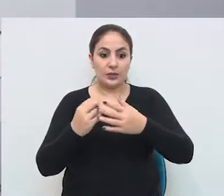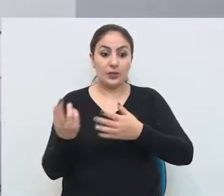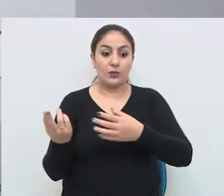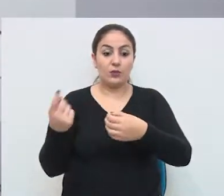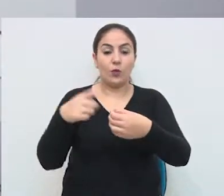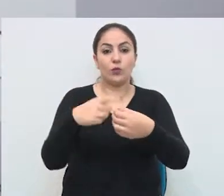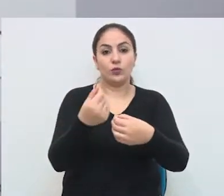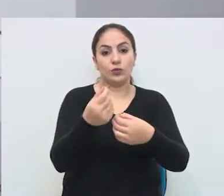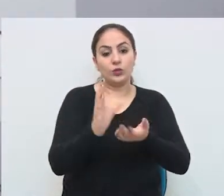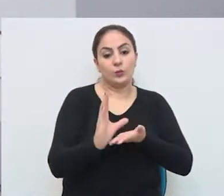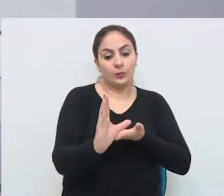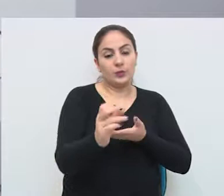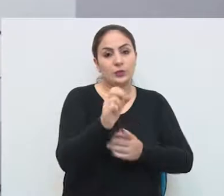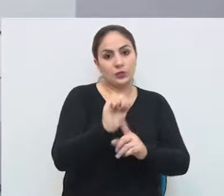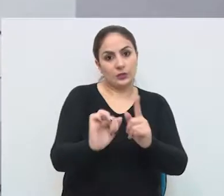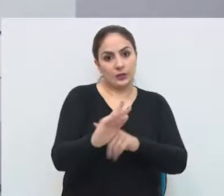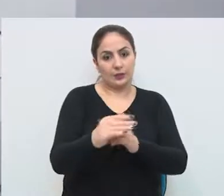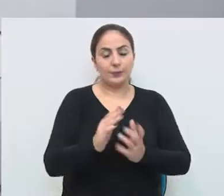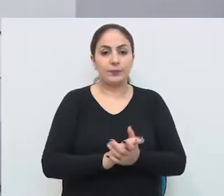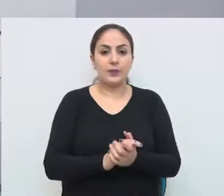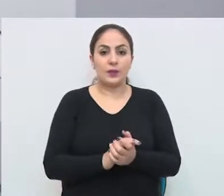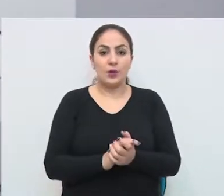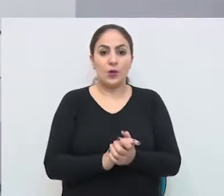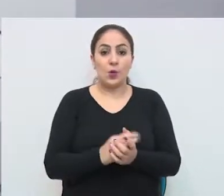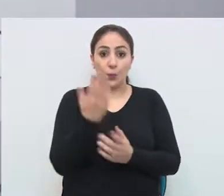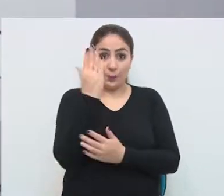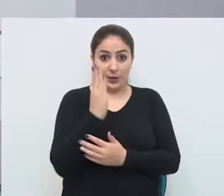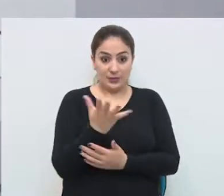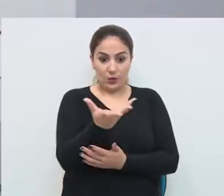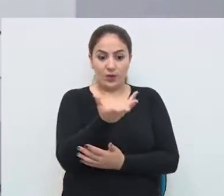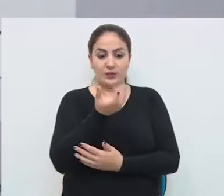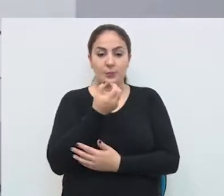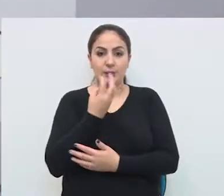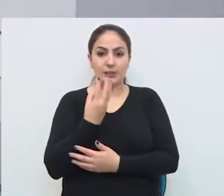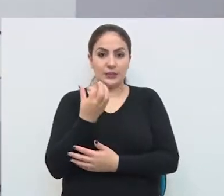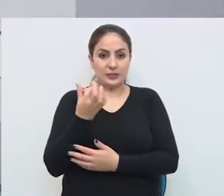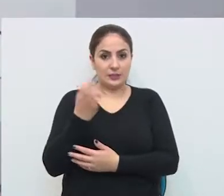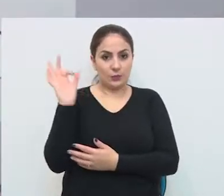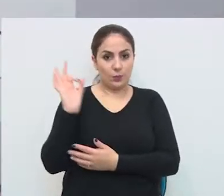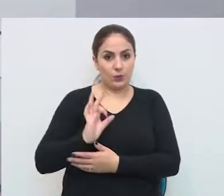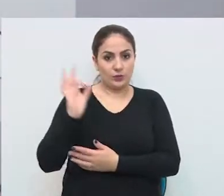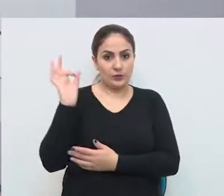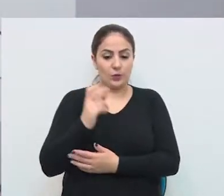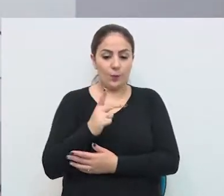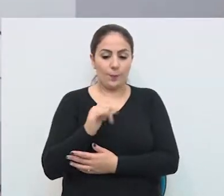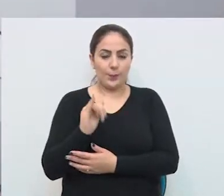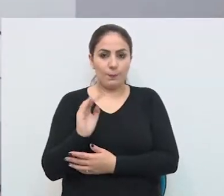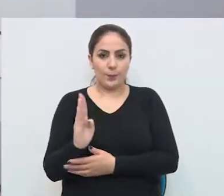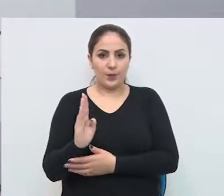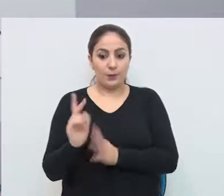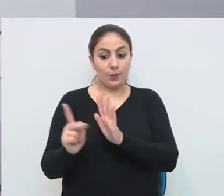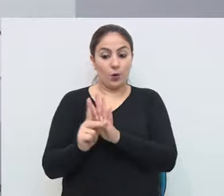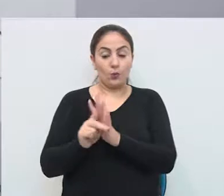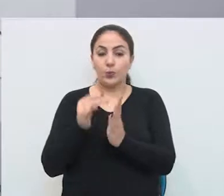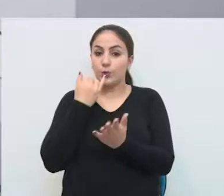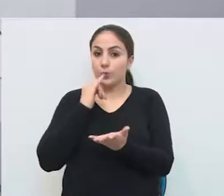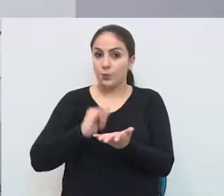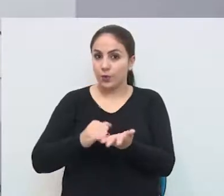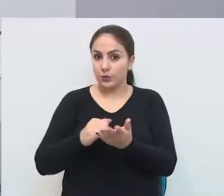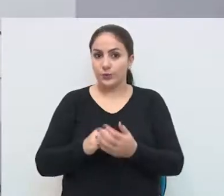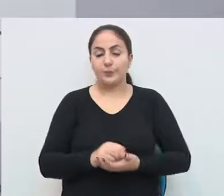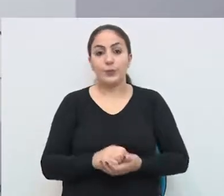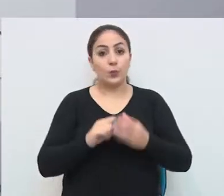desses impostos. O Brasil arrecada 36% do seu PIB em impostos. Então eu costumo falar que o principal